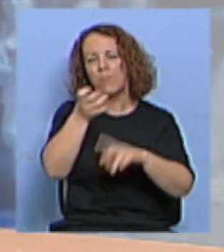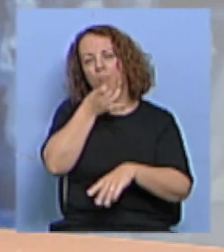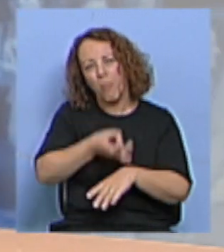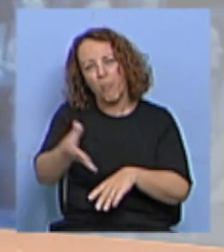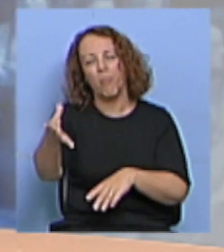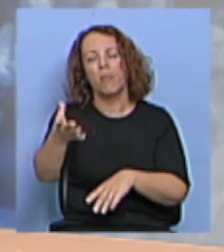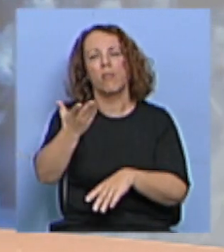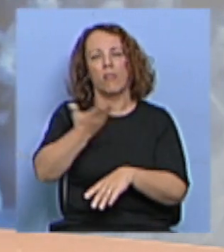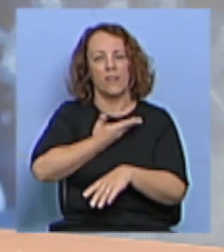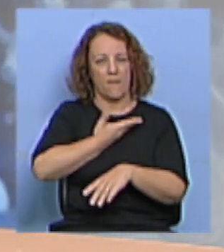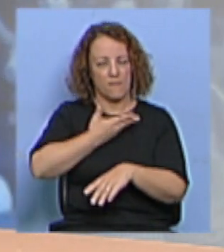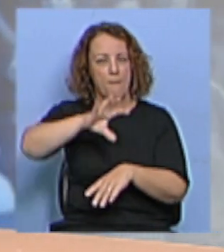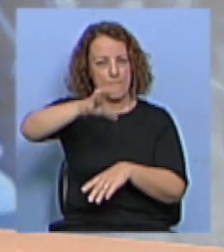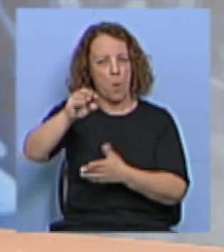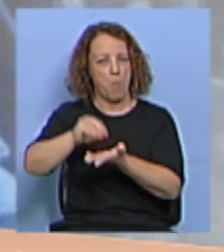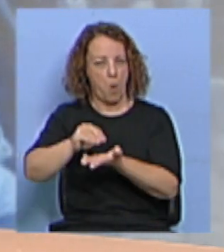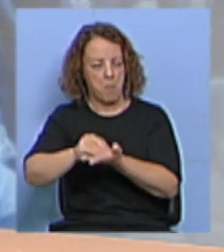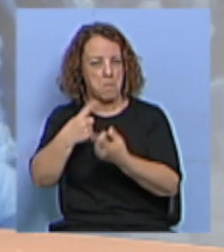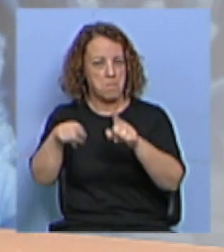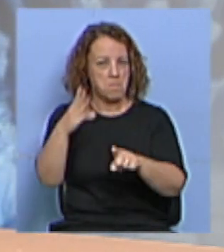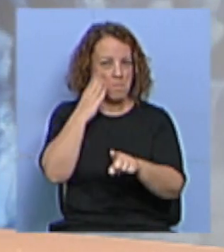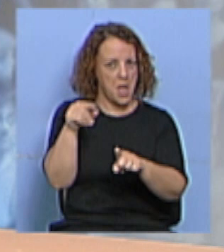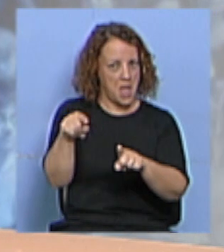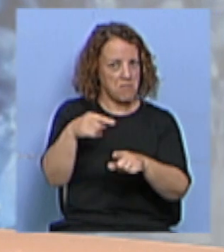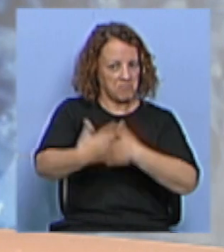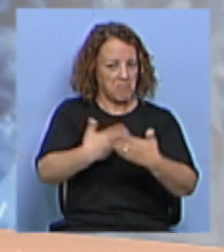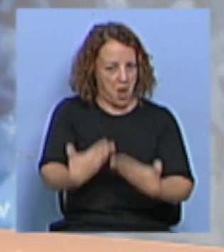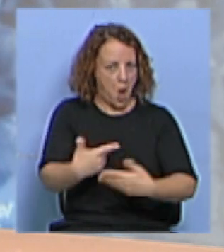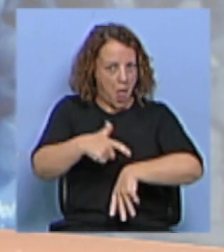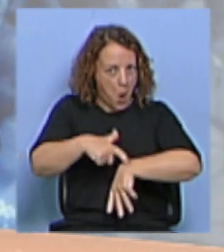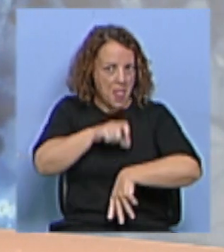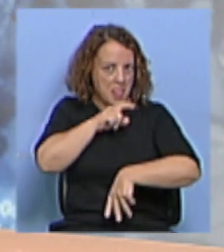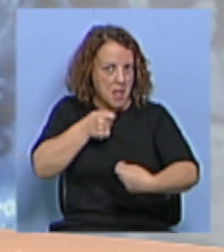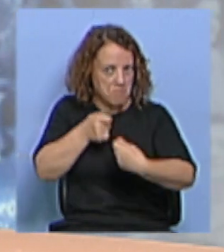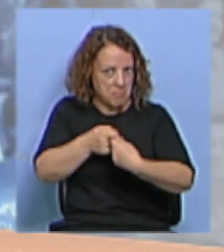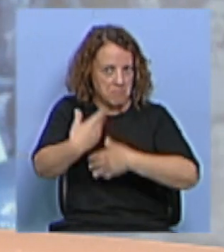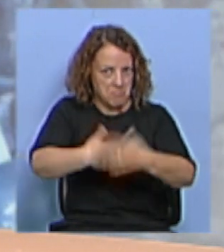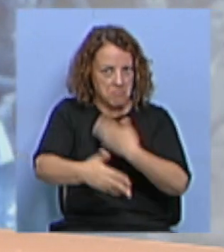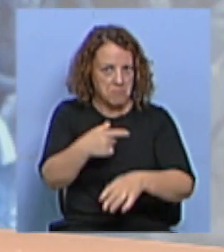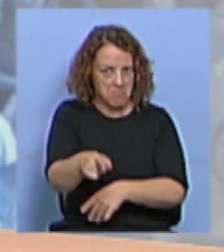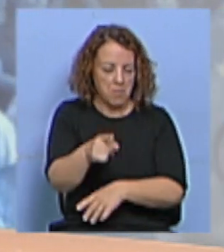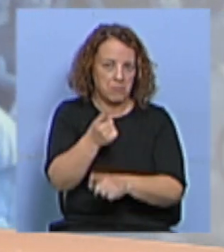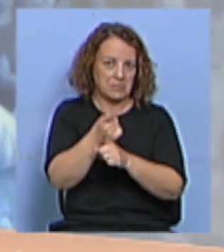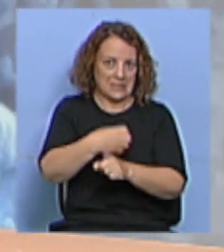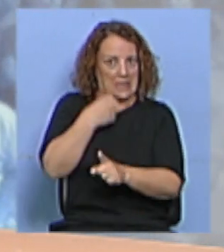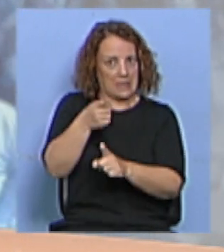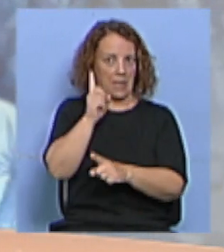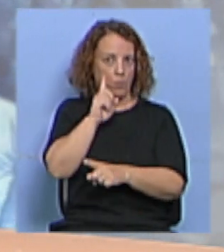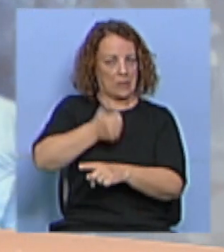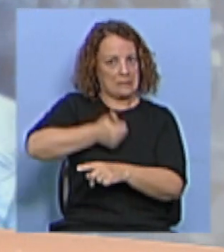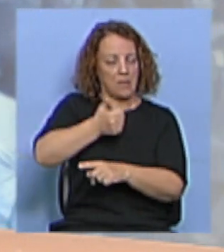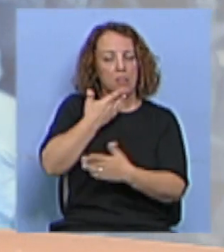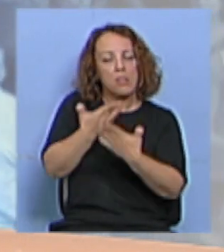países pobres. Parece-lhe ser um momento oportuno para isso acontecer e que é fundamental esse perdão para que